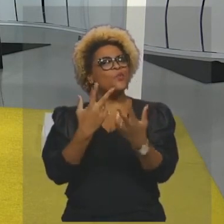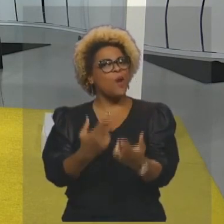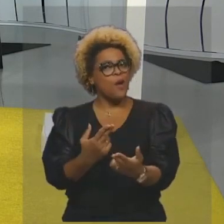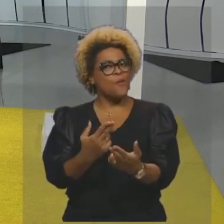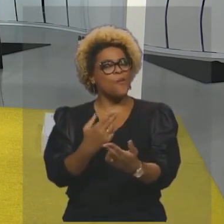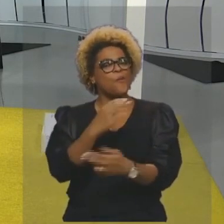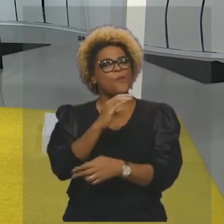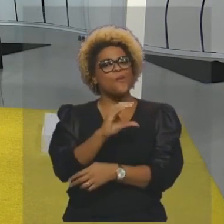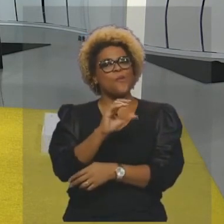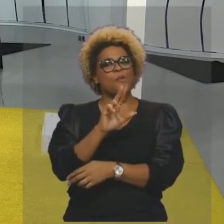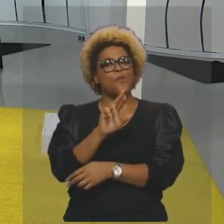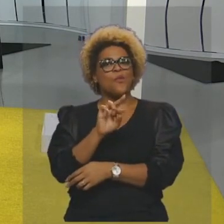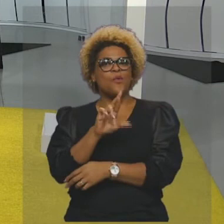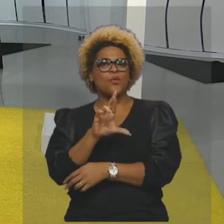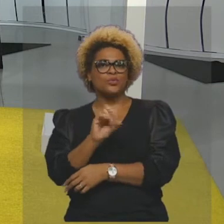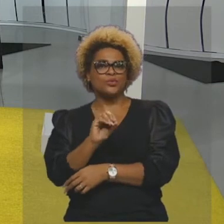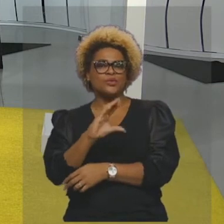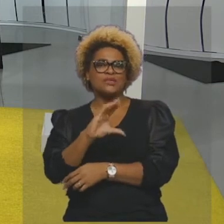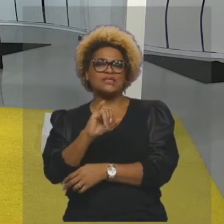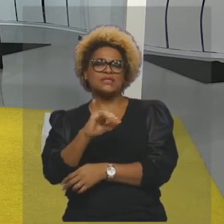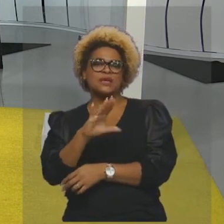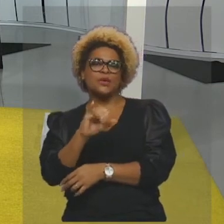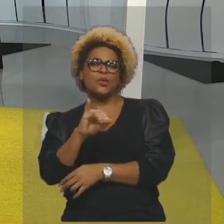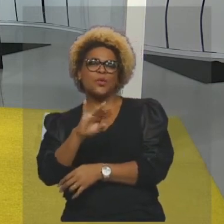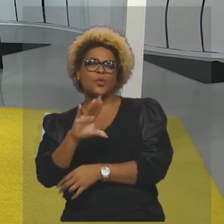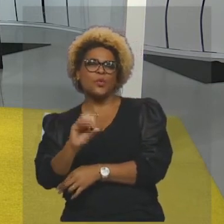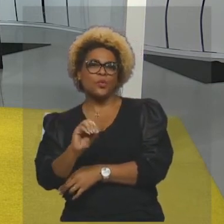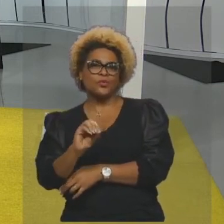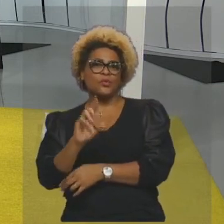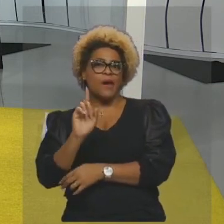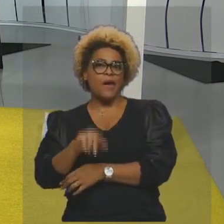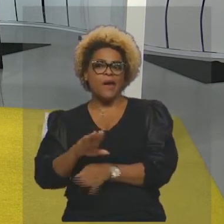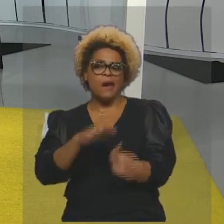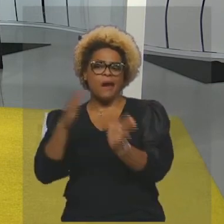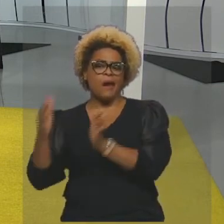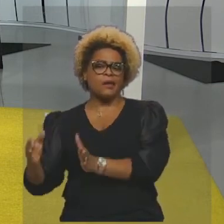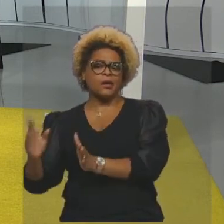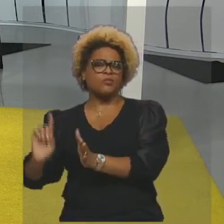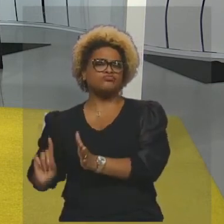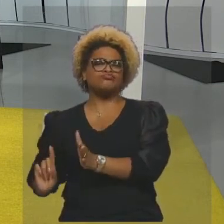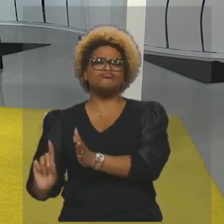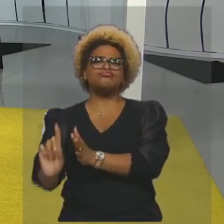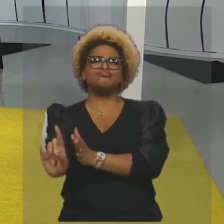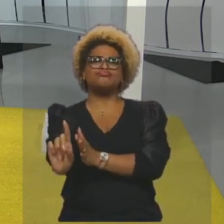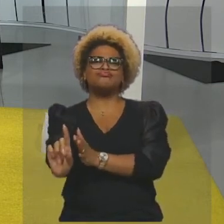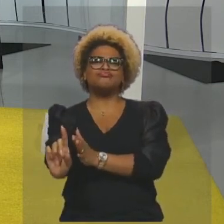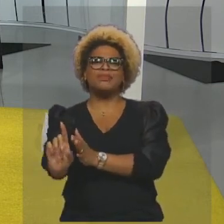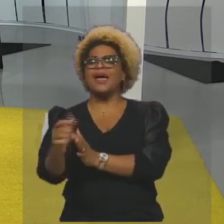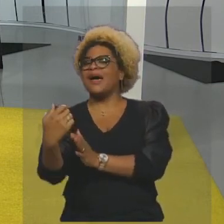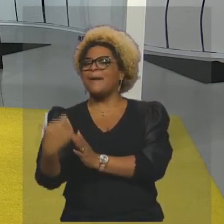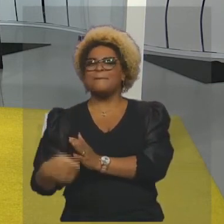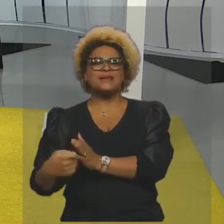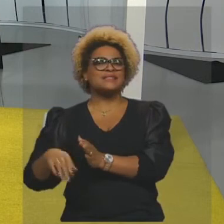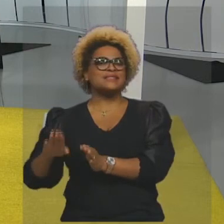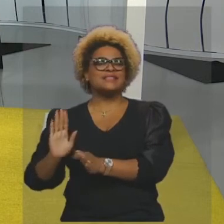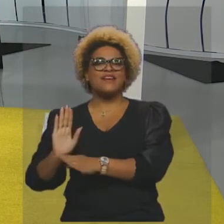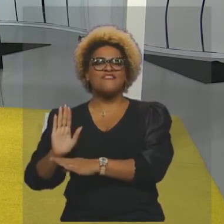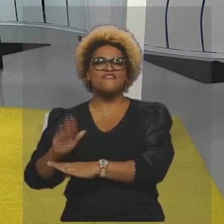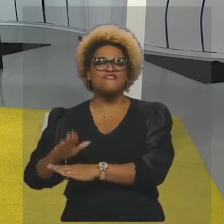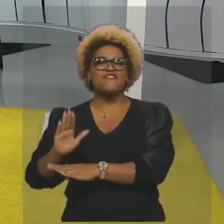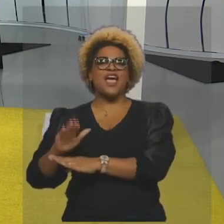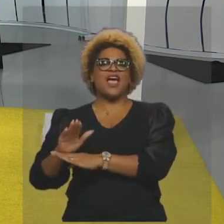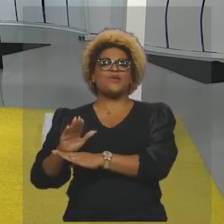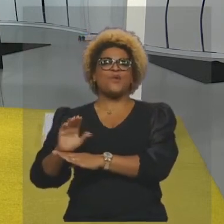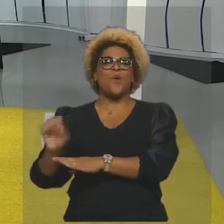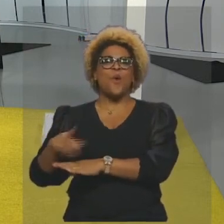aqui. É um caminho por onde a resistência será praticamente nula. Você não vai ter que frear ou reduzir muito a sua